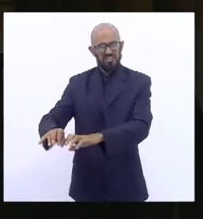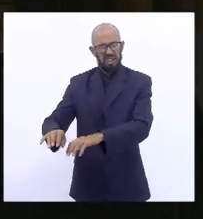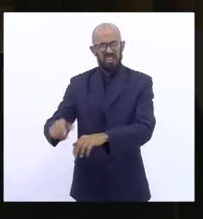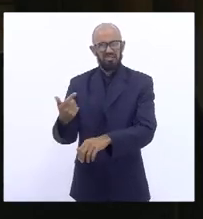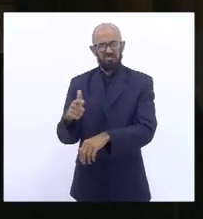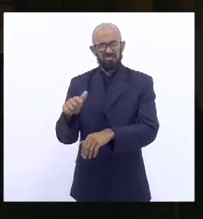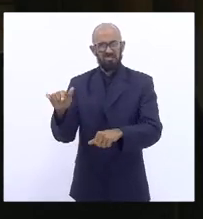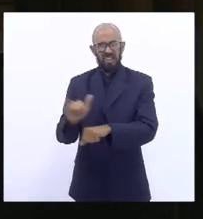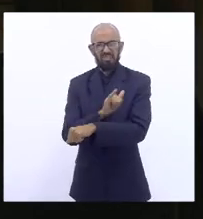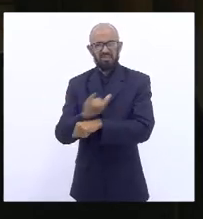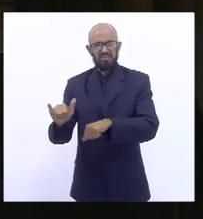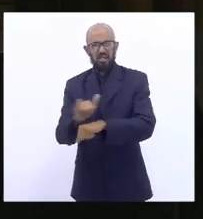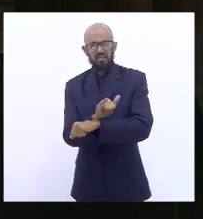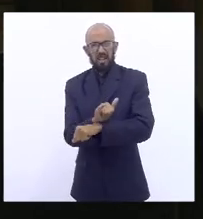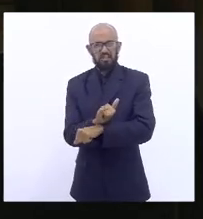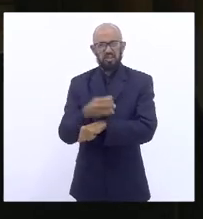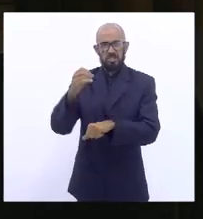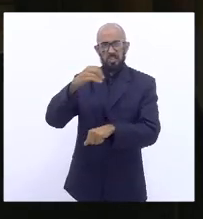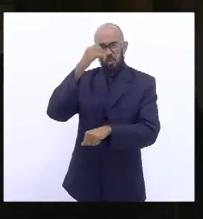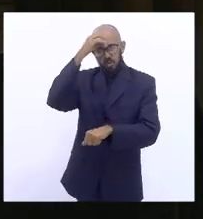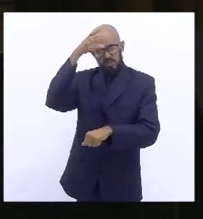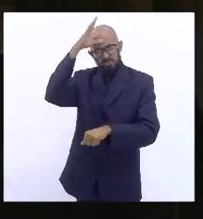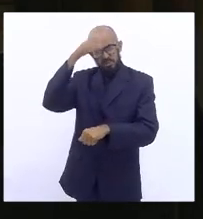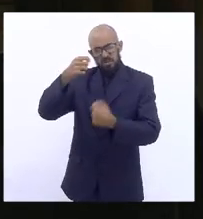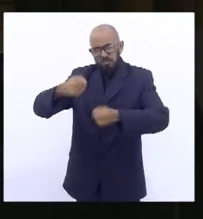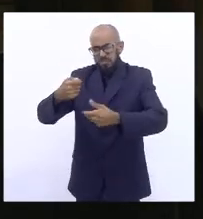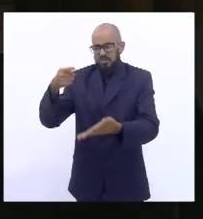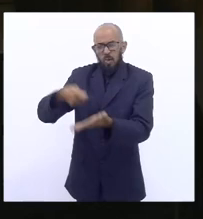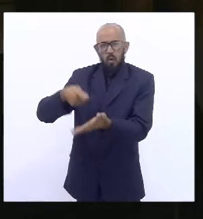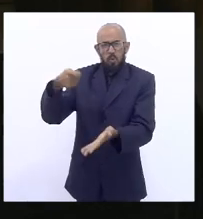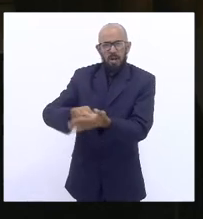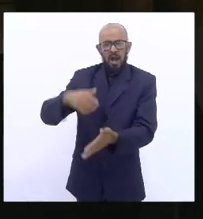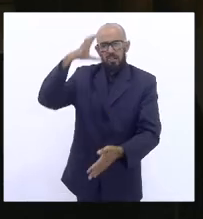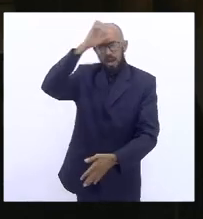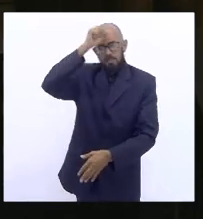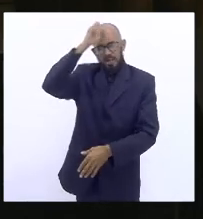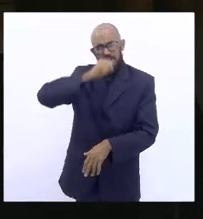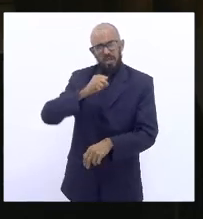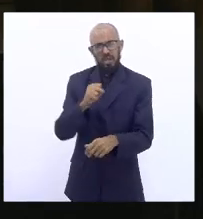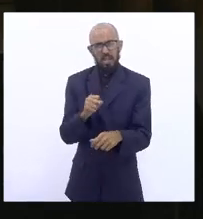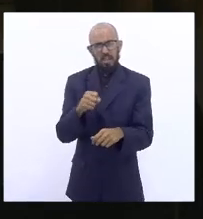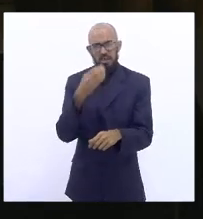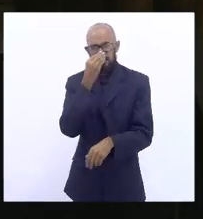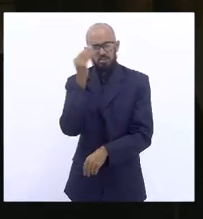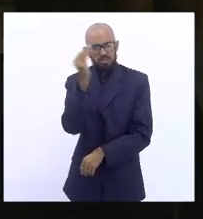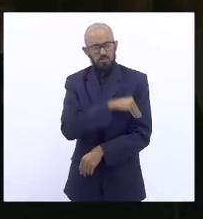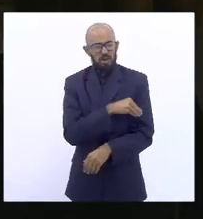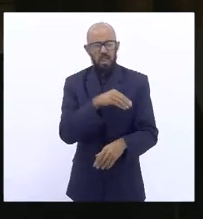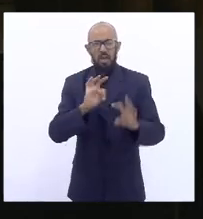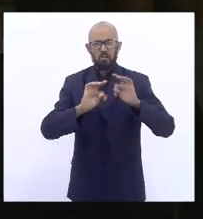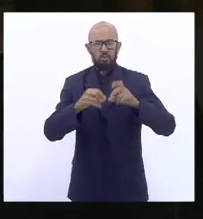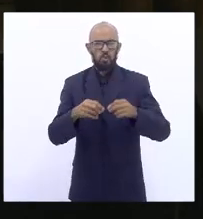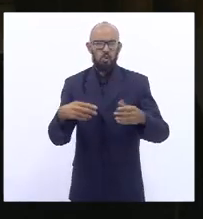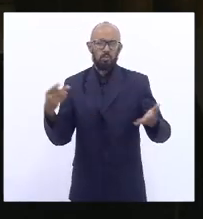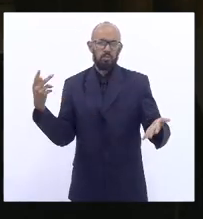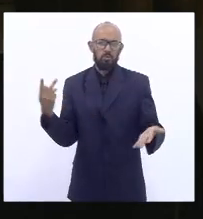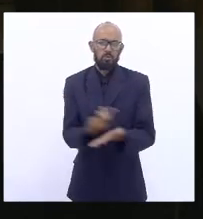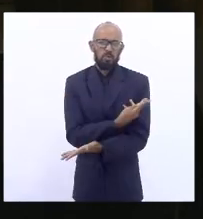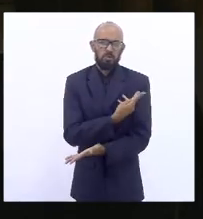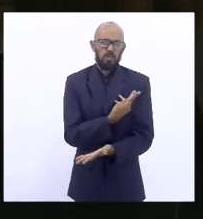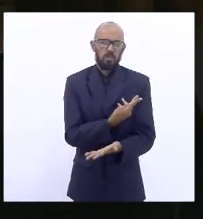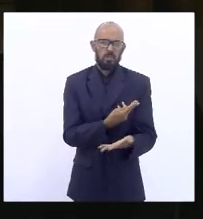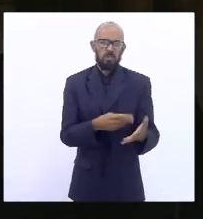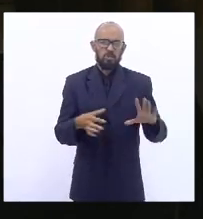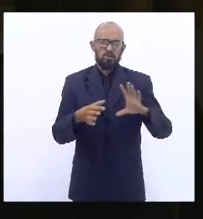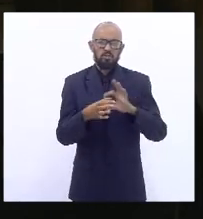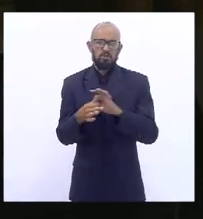desarticulada de uma série de conhecimentos que têm que ser impostos ao ser humano, negando a realidade na qual ele vive, naquela